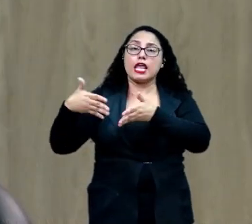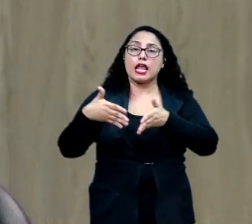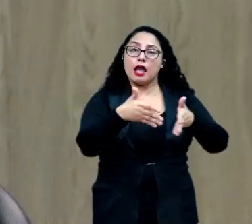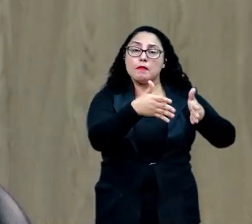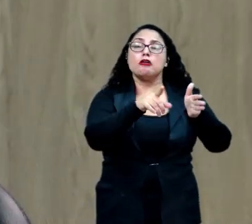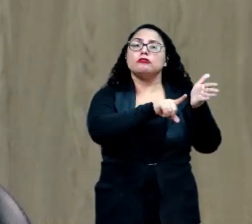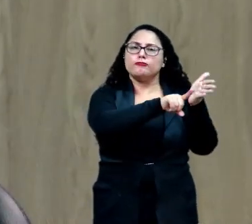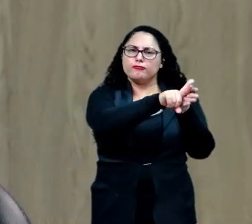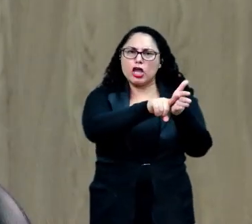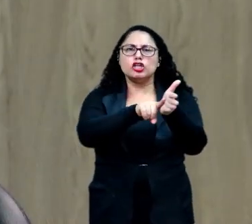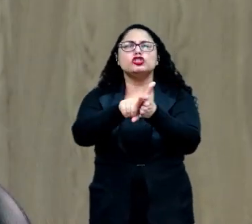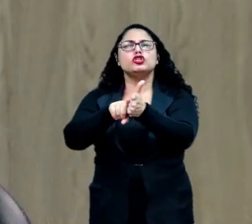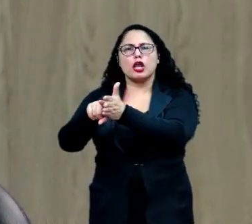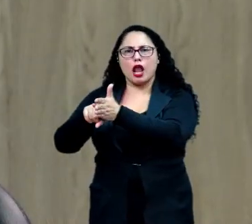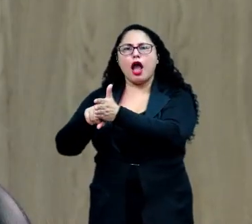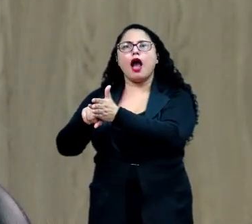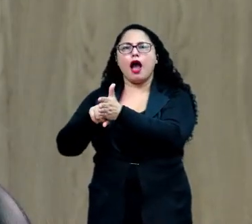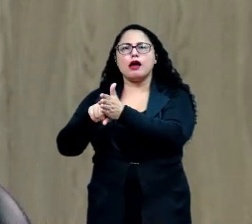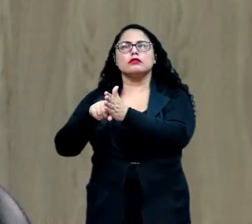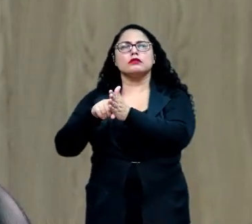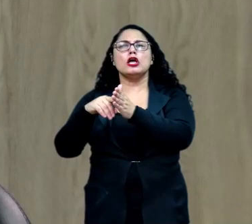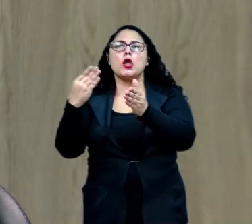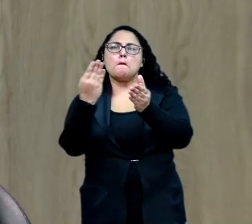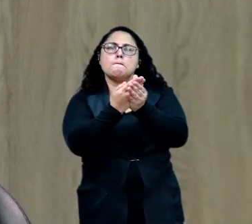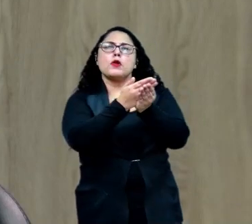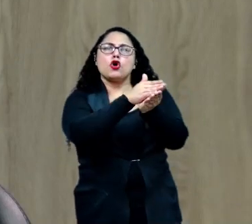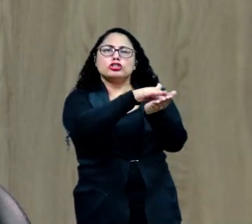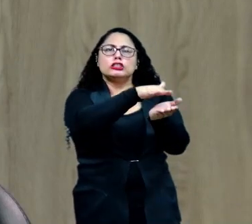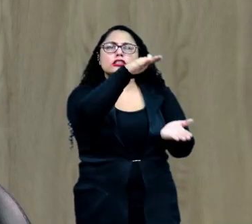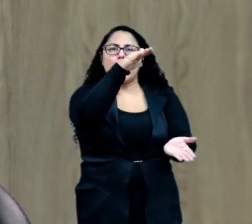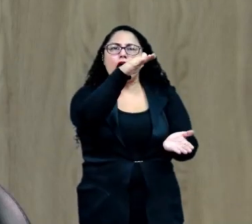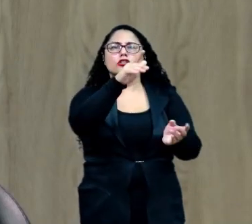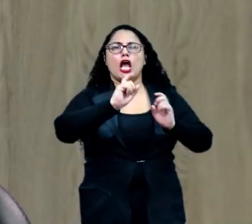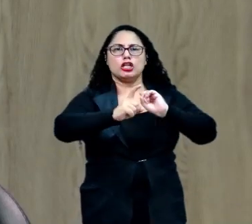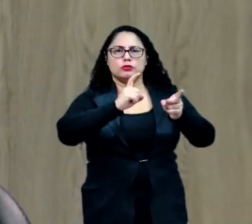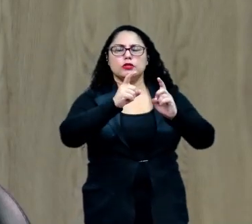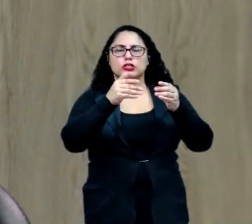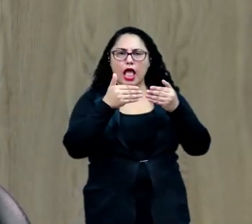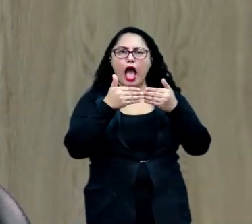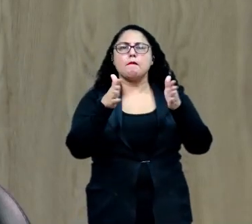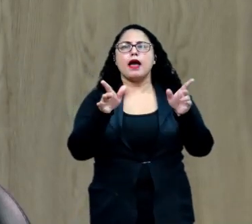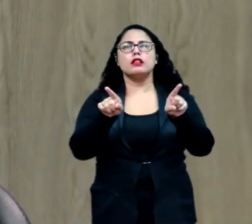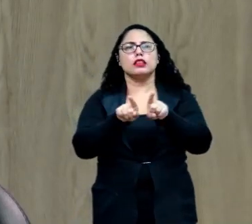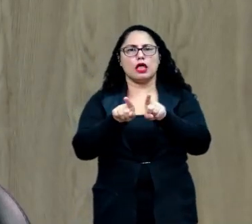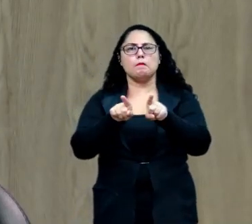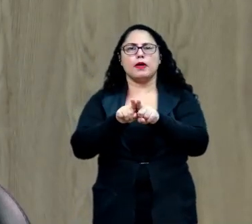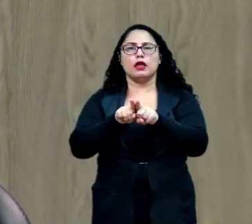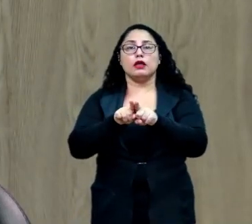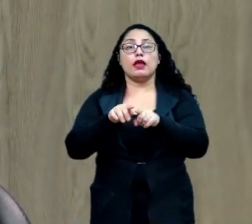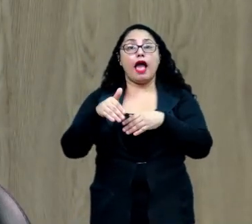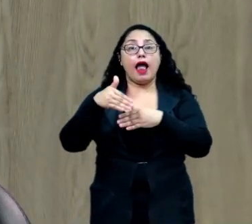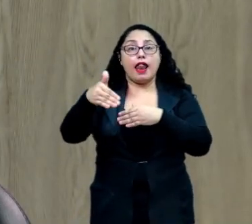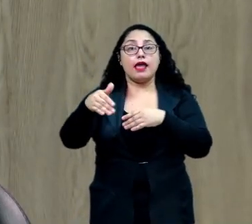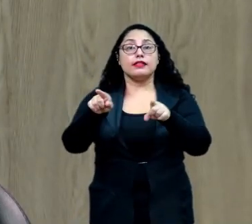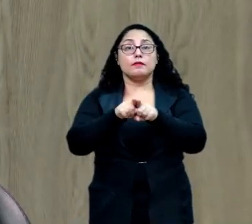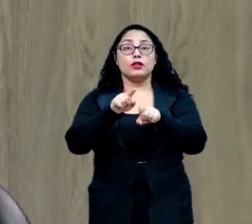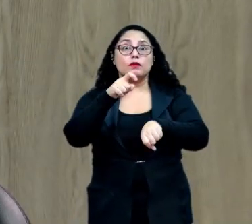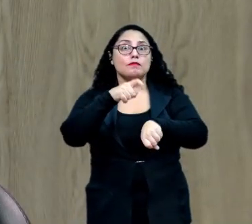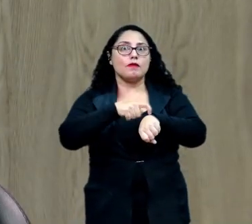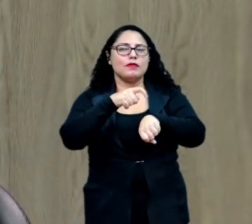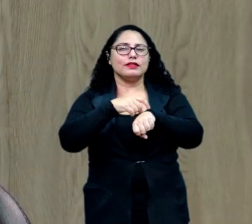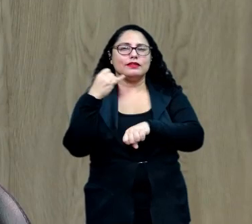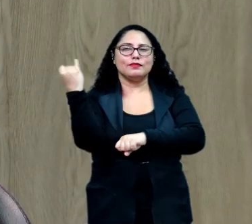e é investigado, e até processos administrativos são abertos, se for o caso, tá? Além disso, a gente está num momento